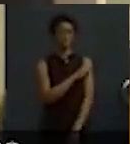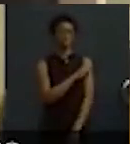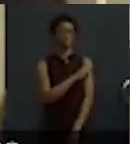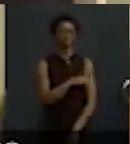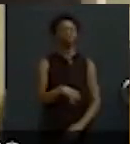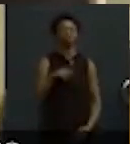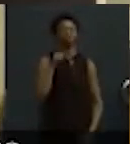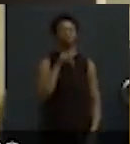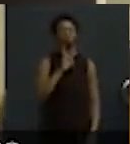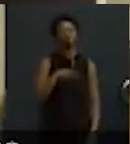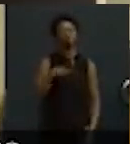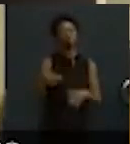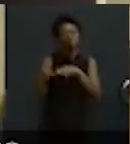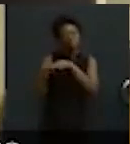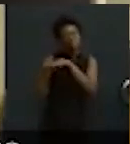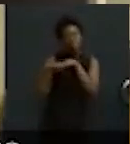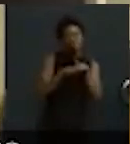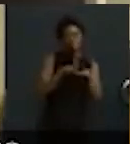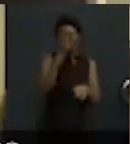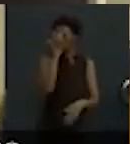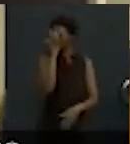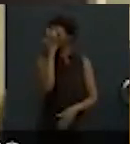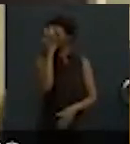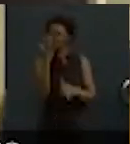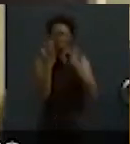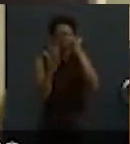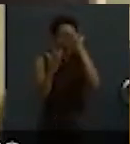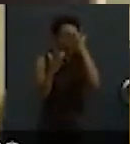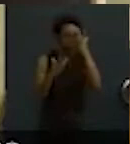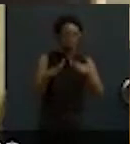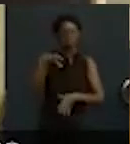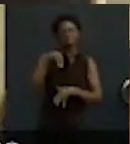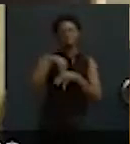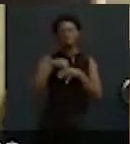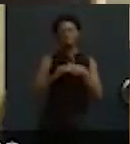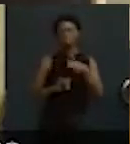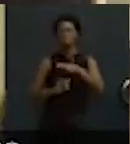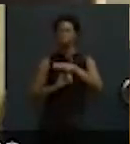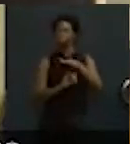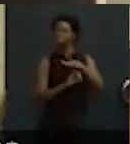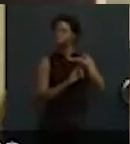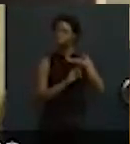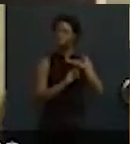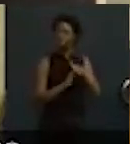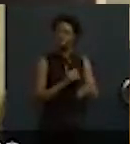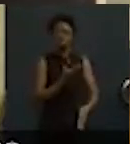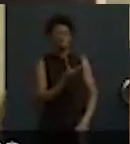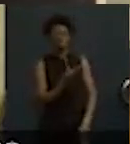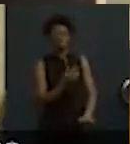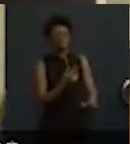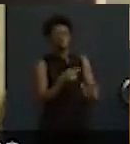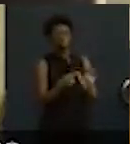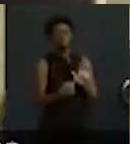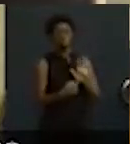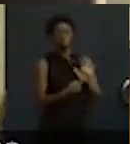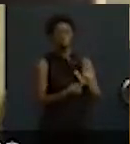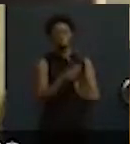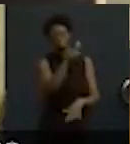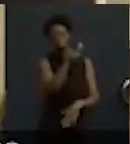Constância, integralidade e facilidade com as questões institucionais são marcas aparentes de